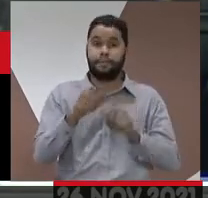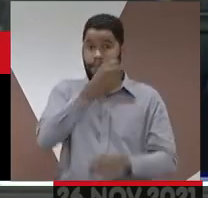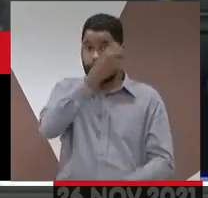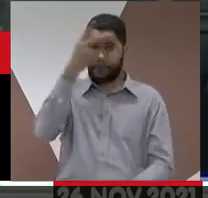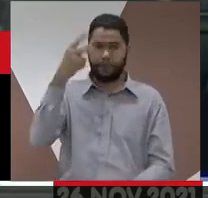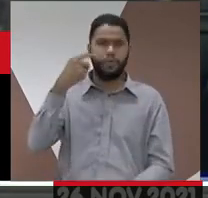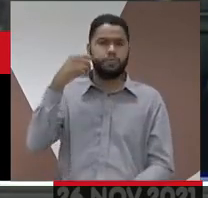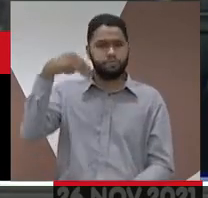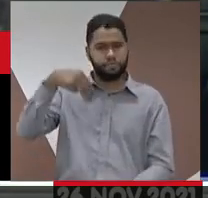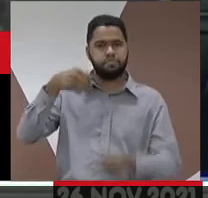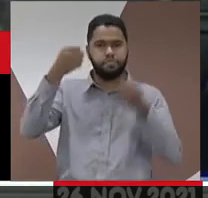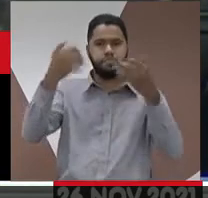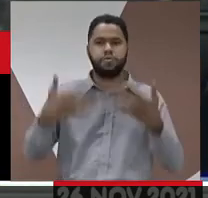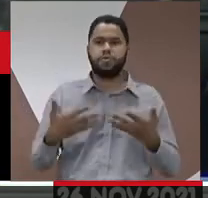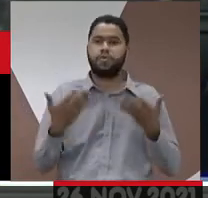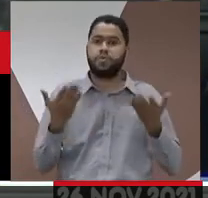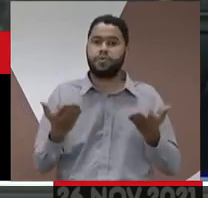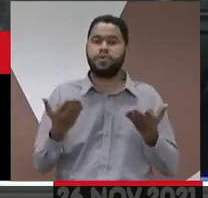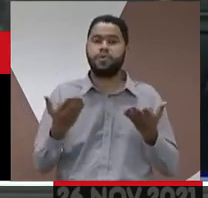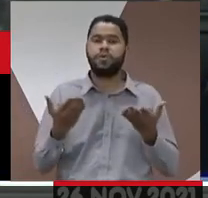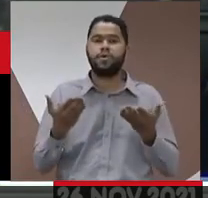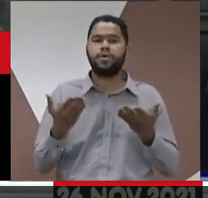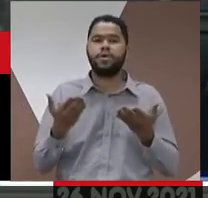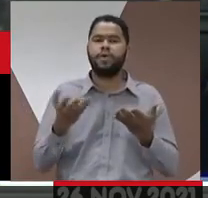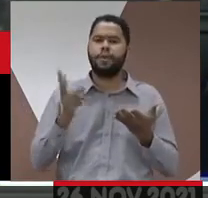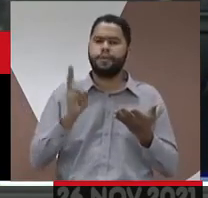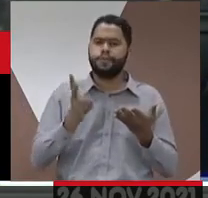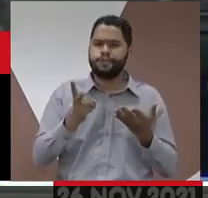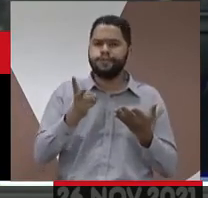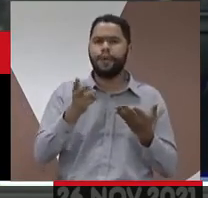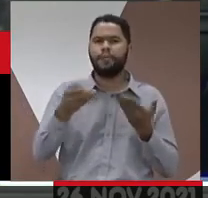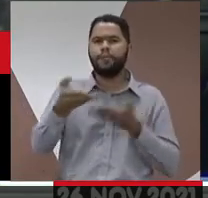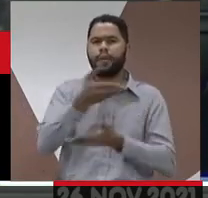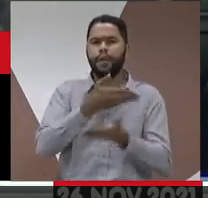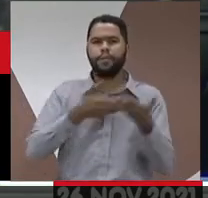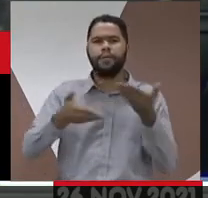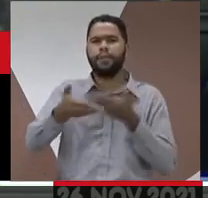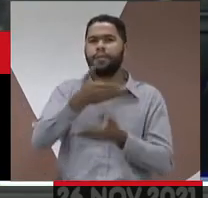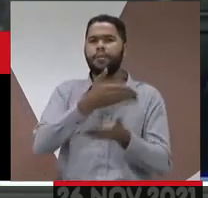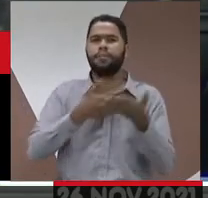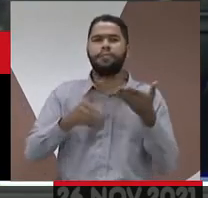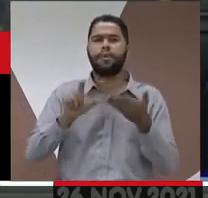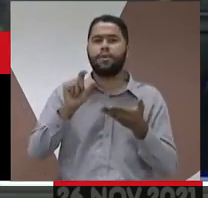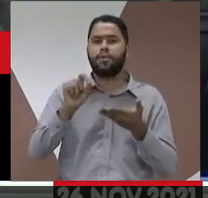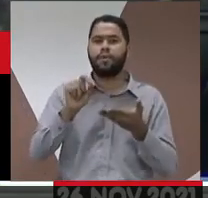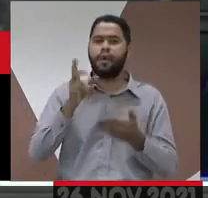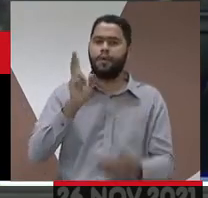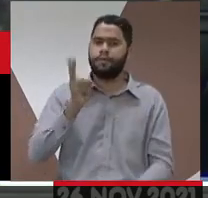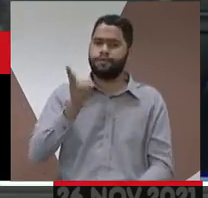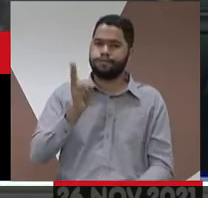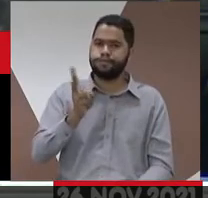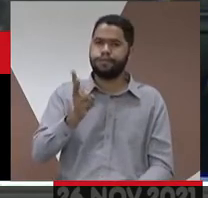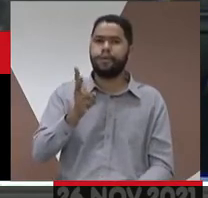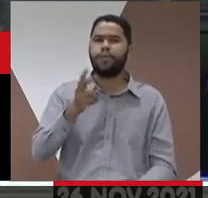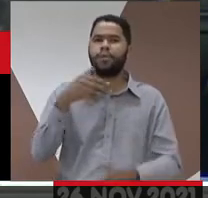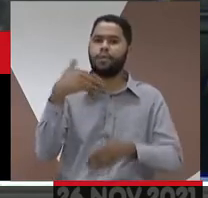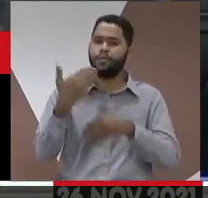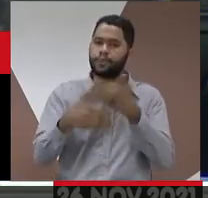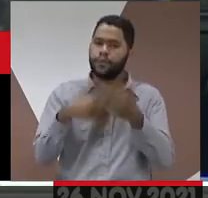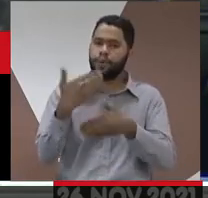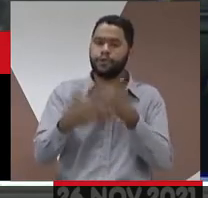prefeita Marília, que se suspenda o trâmite da continuidade desse